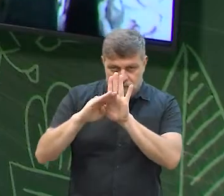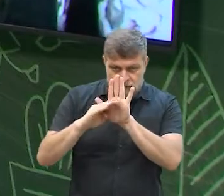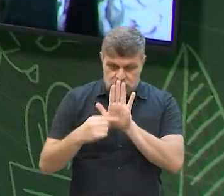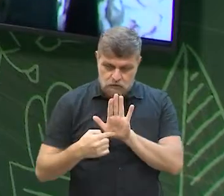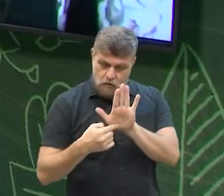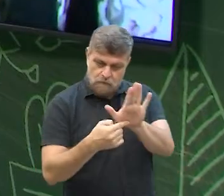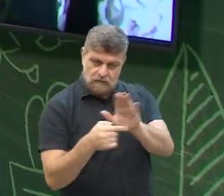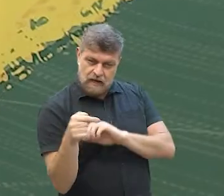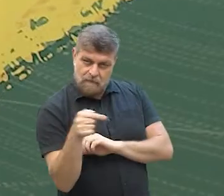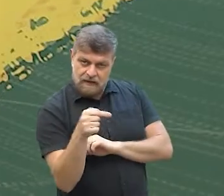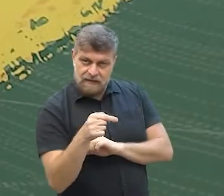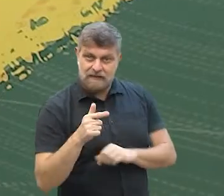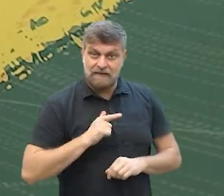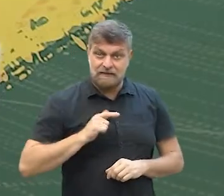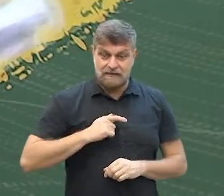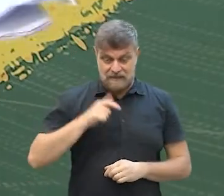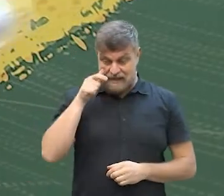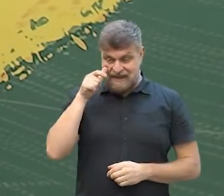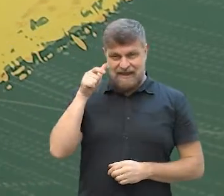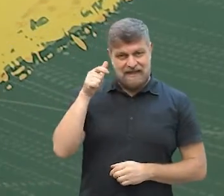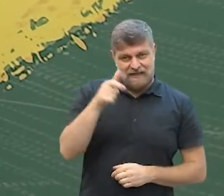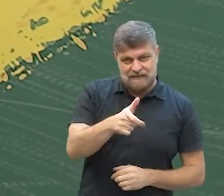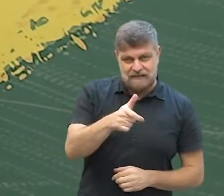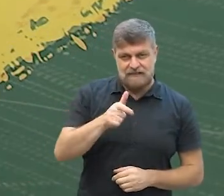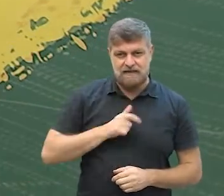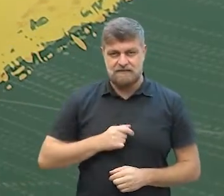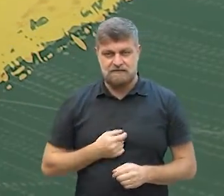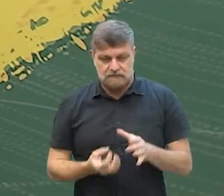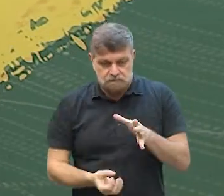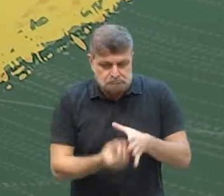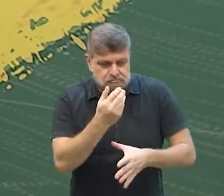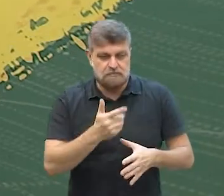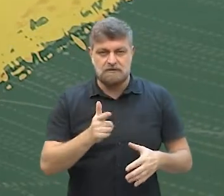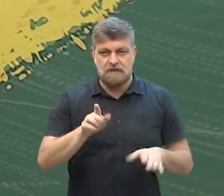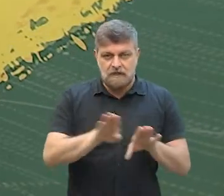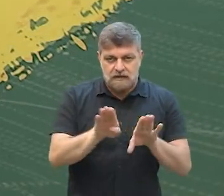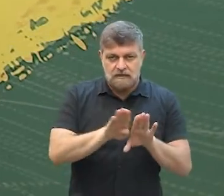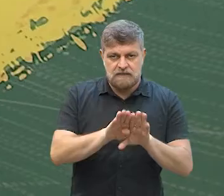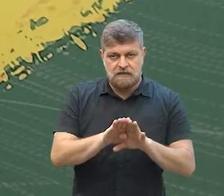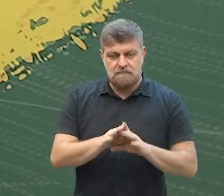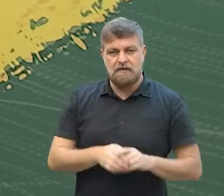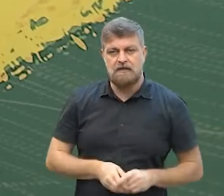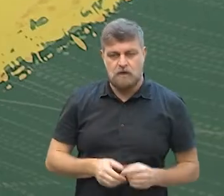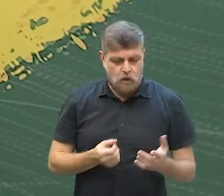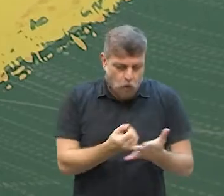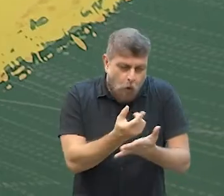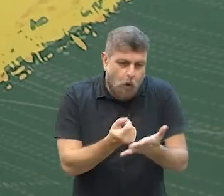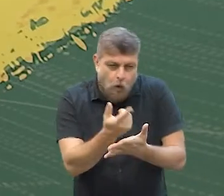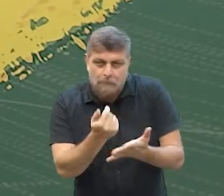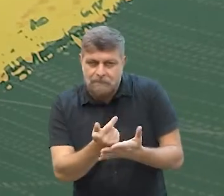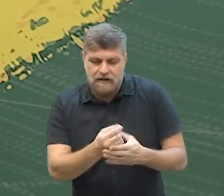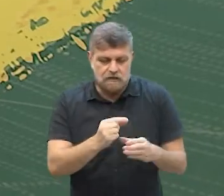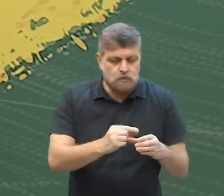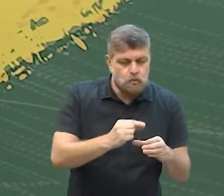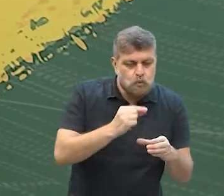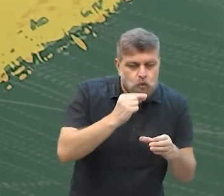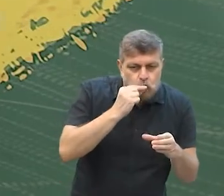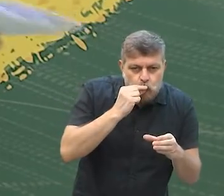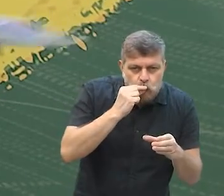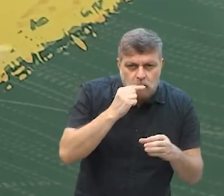de repente também eles podem até dar uma força com relação a esse tipo de situação,